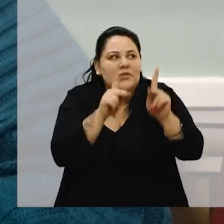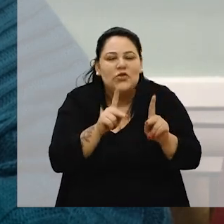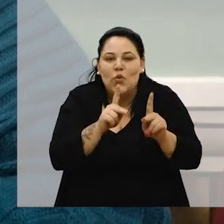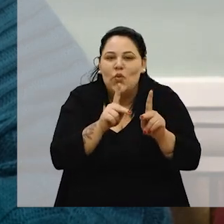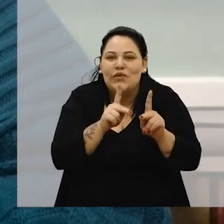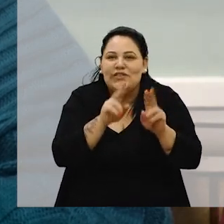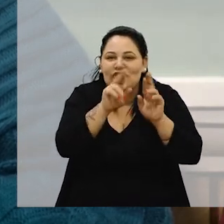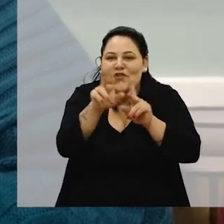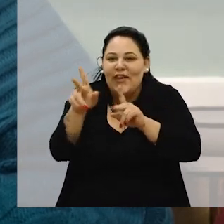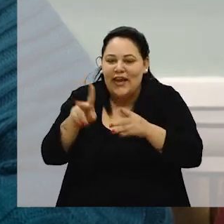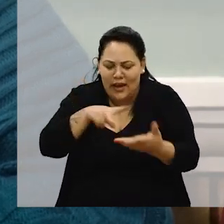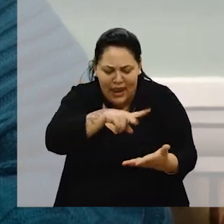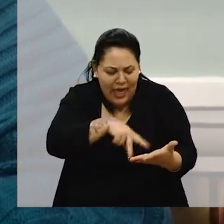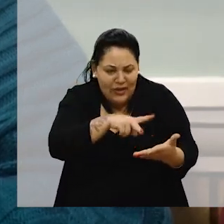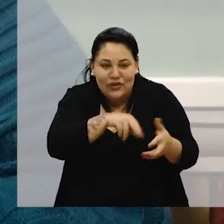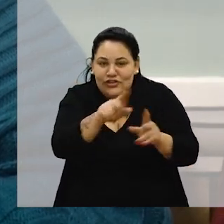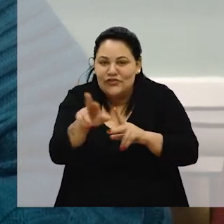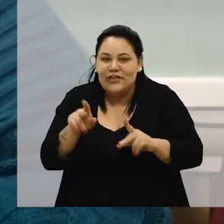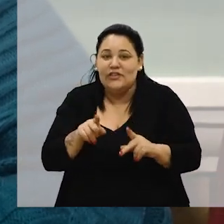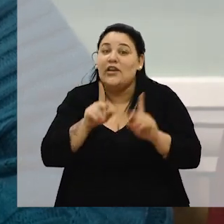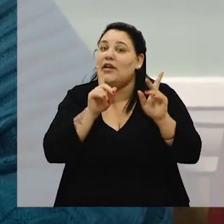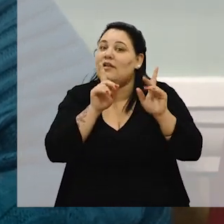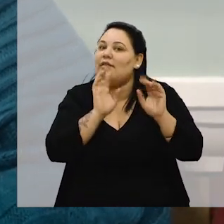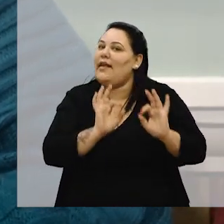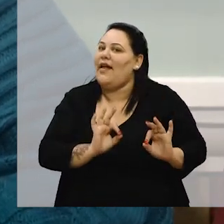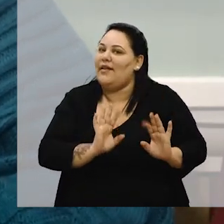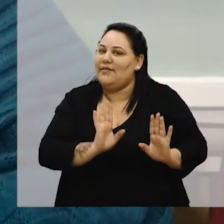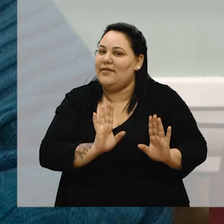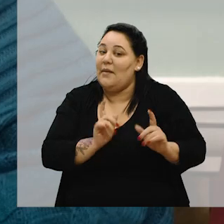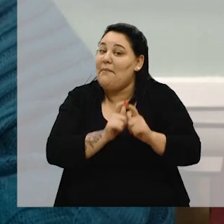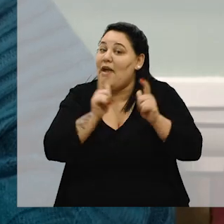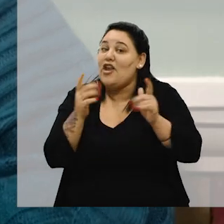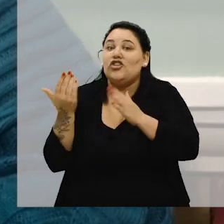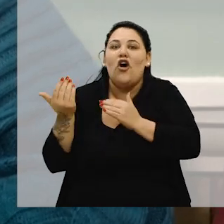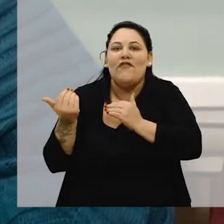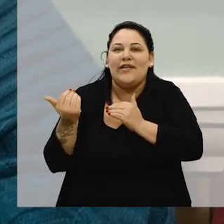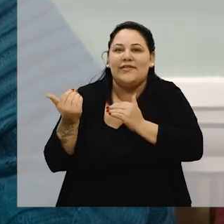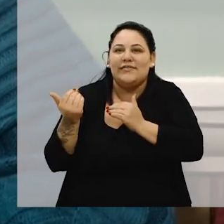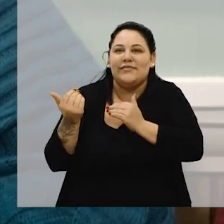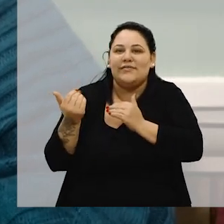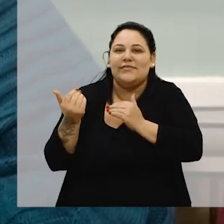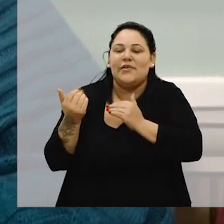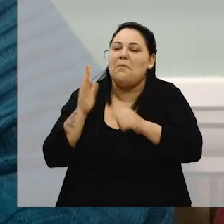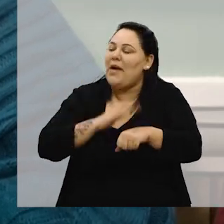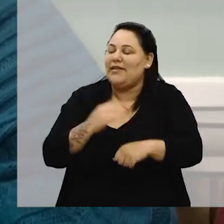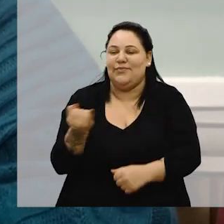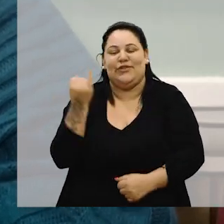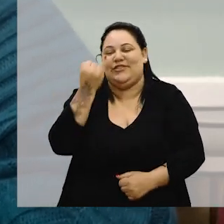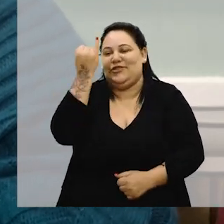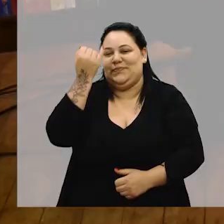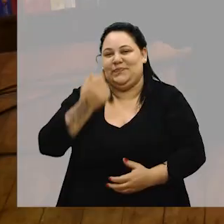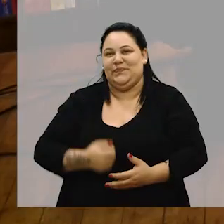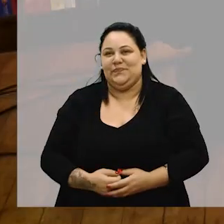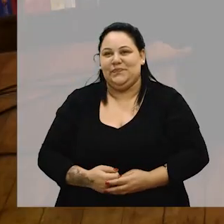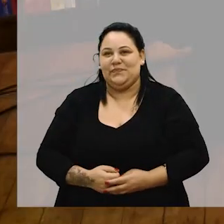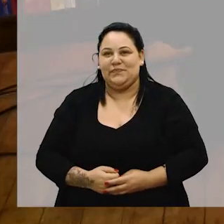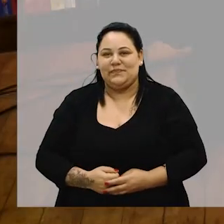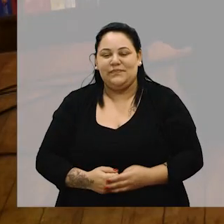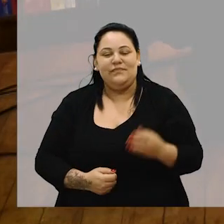vejo gente diferente. São leitores diferentes. E, detalhe, maioria jovens. Isso é